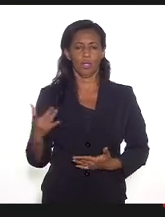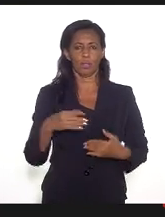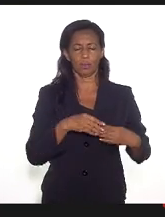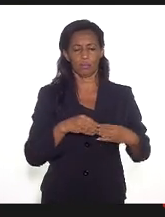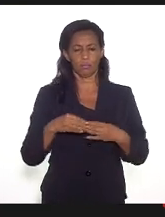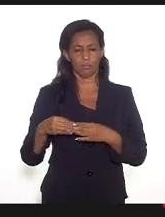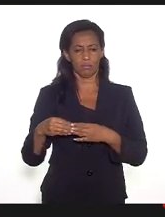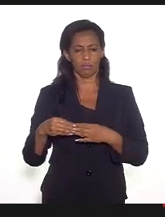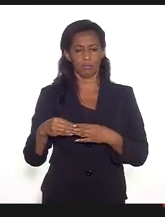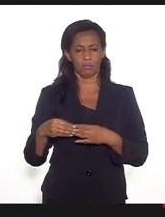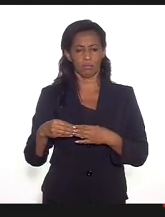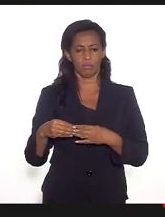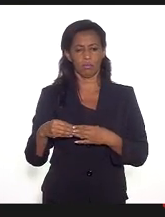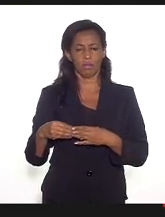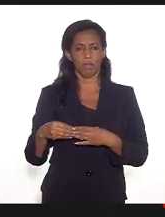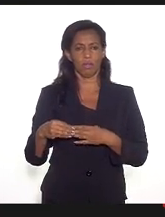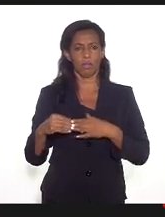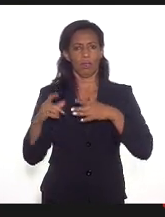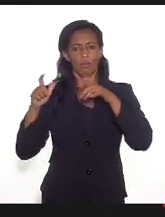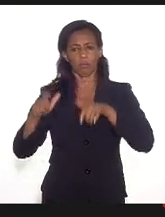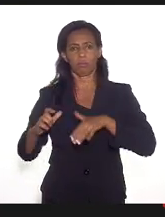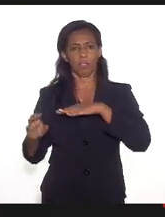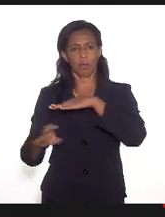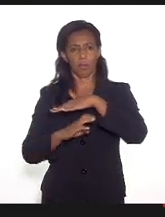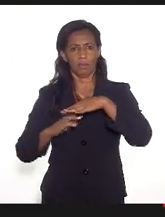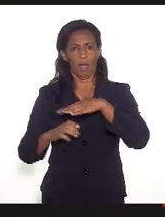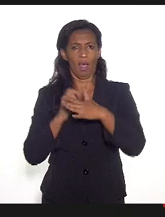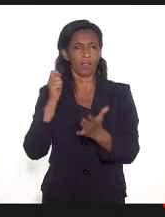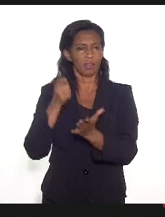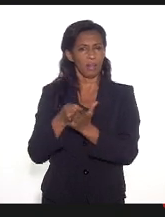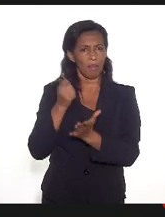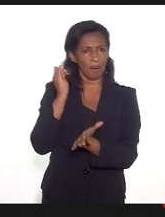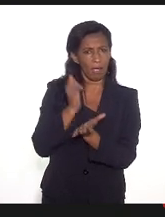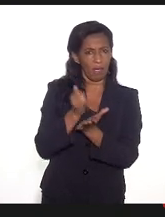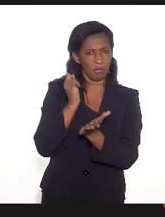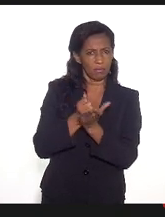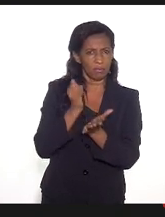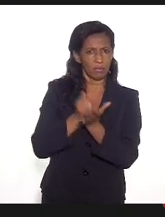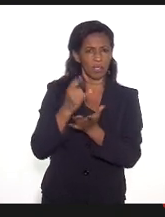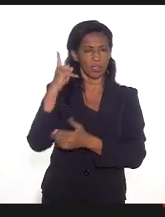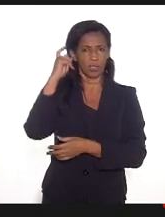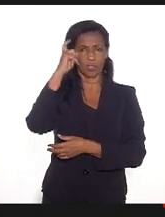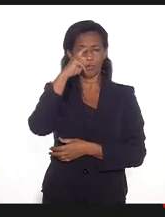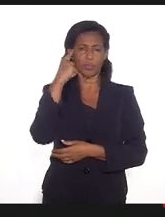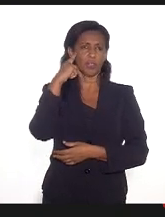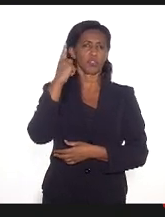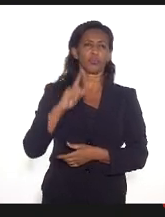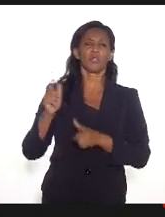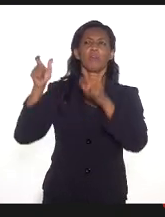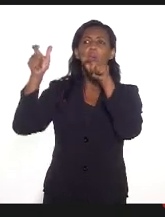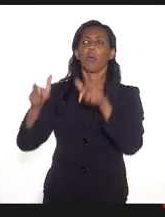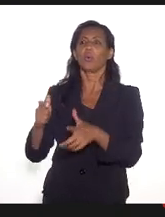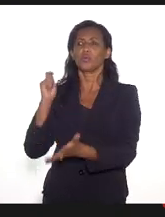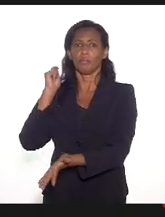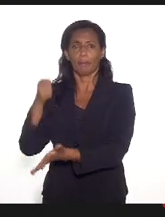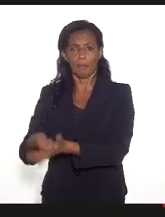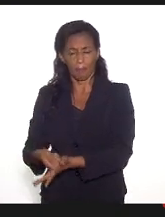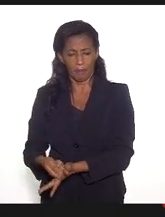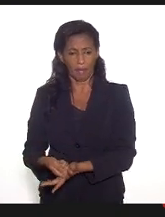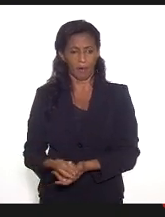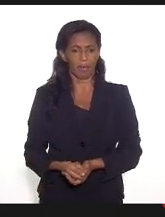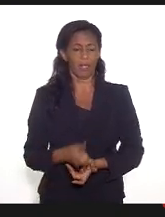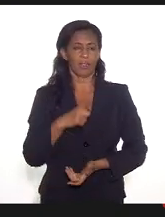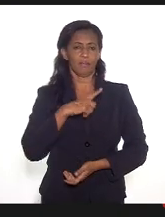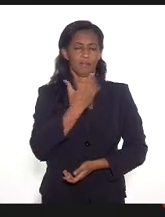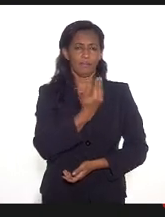condução da área empresarial. Às vezes, até para pagar um tributo é difícil, porque não se sabe exatamente onde pagar. Eu tenho até um